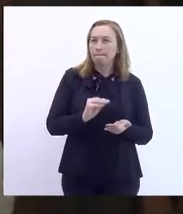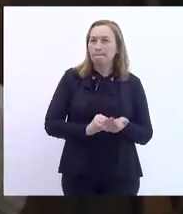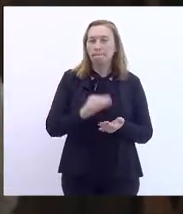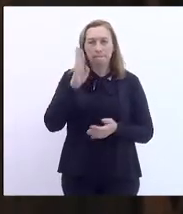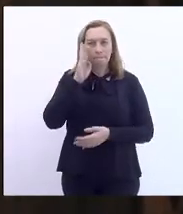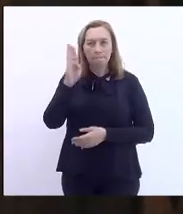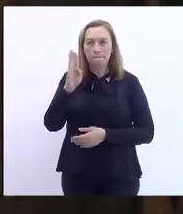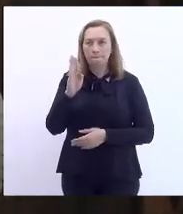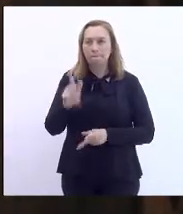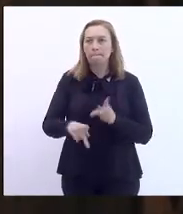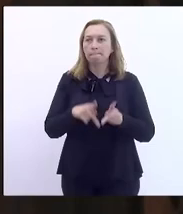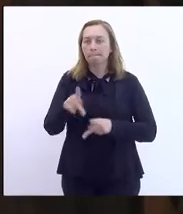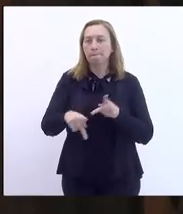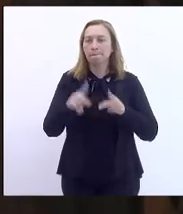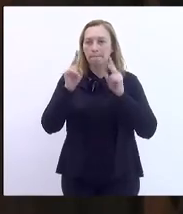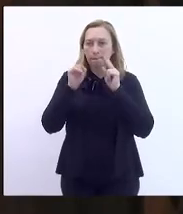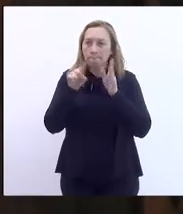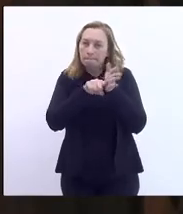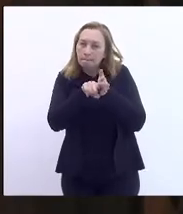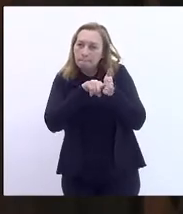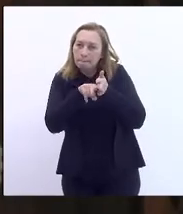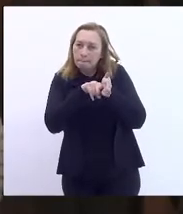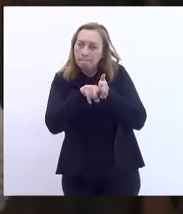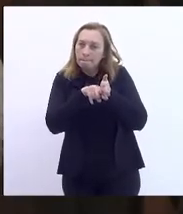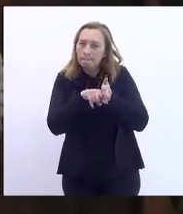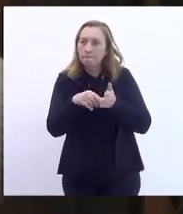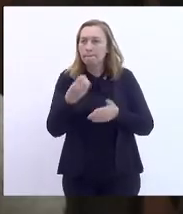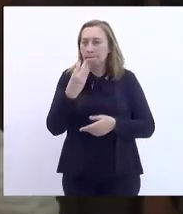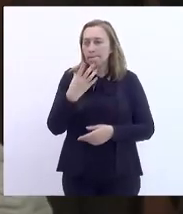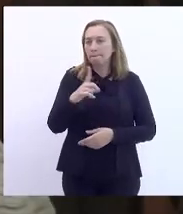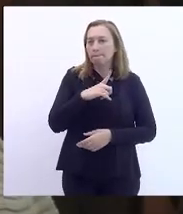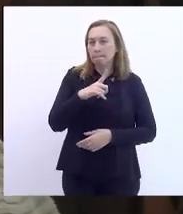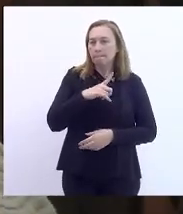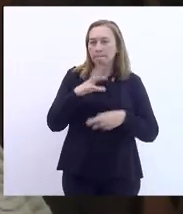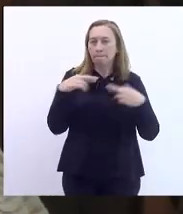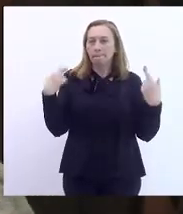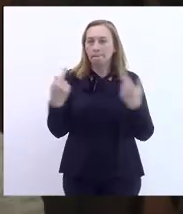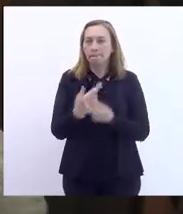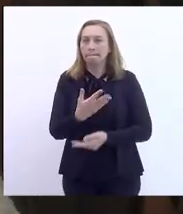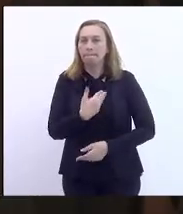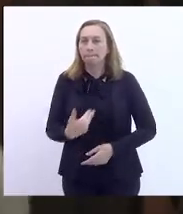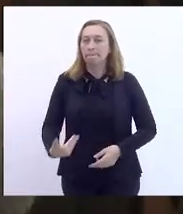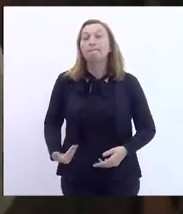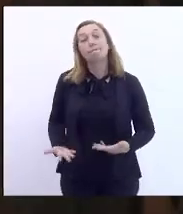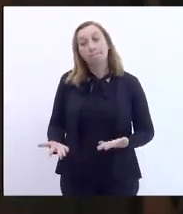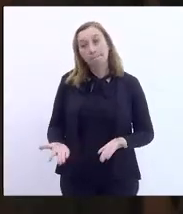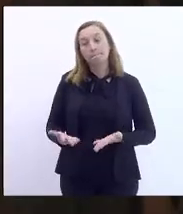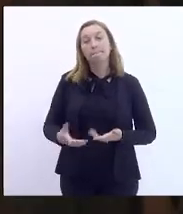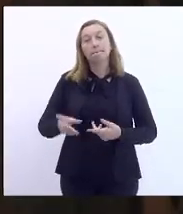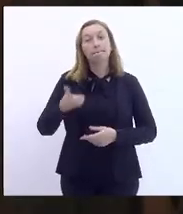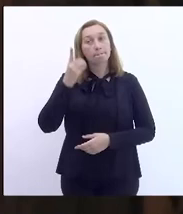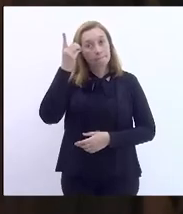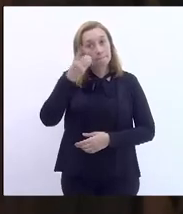que é povo nos vigiando Ainda bem que tem as audiências públicas e deputadas